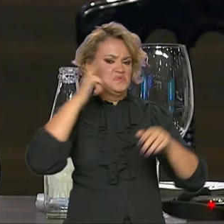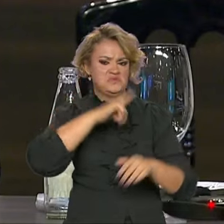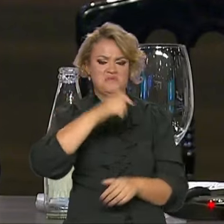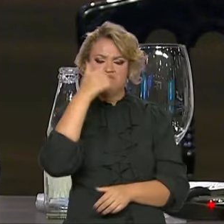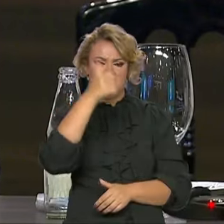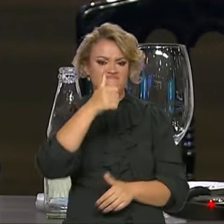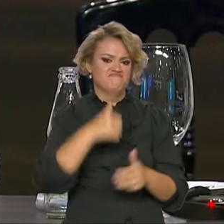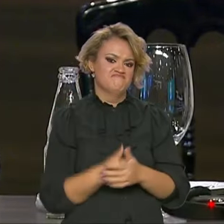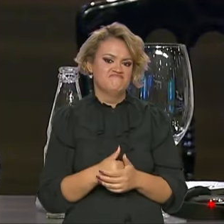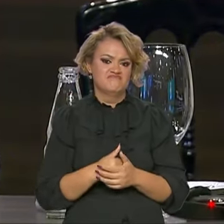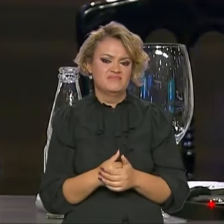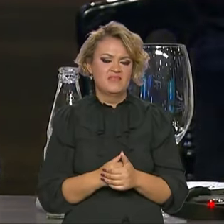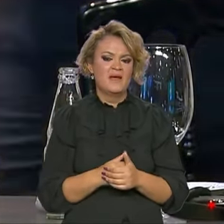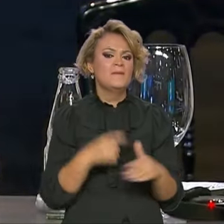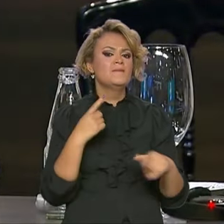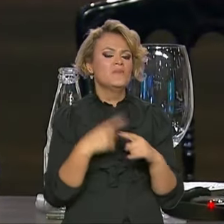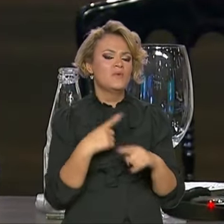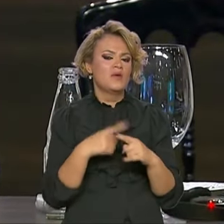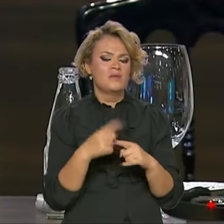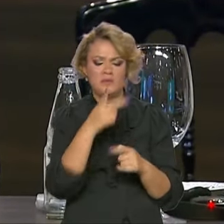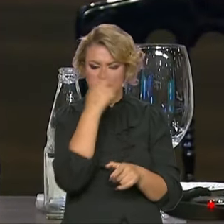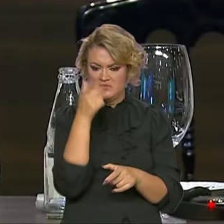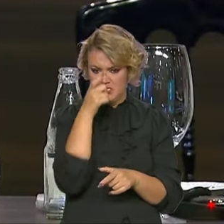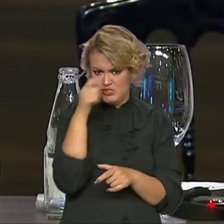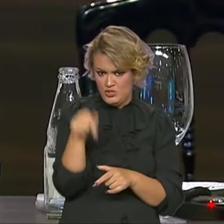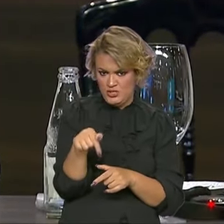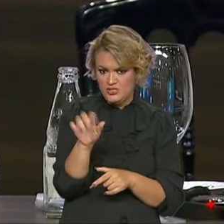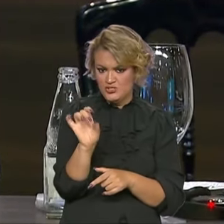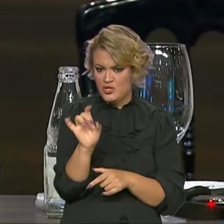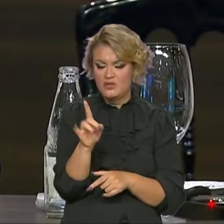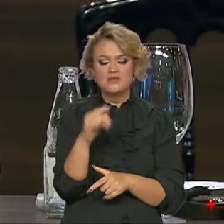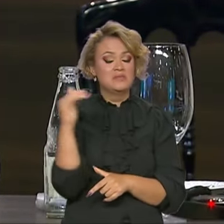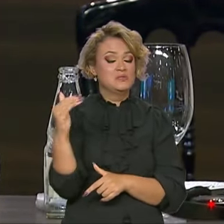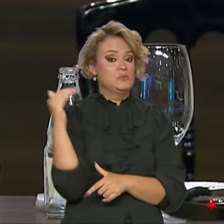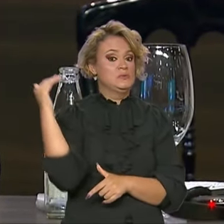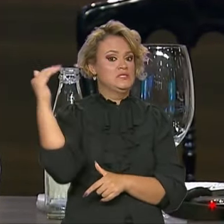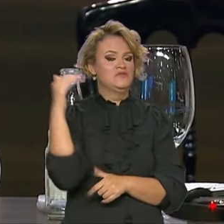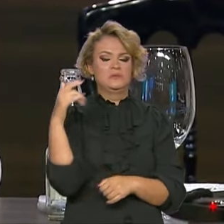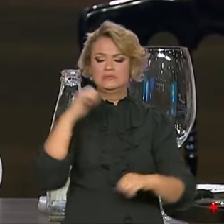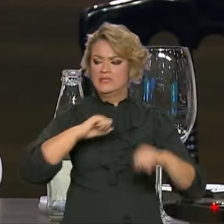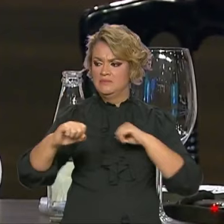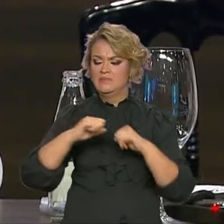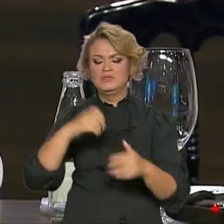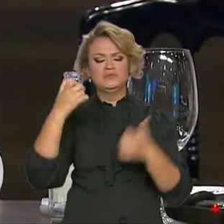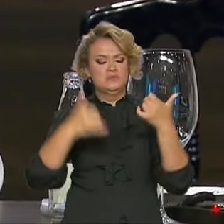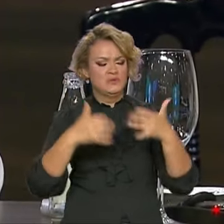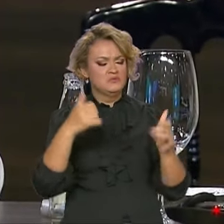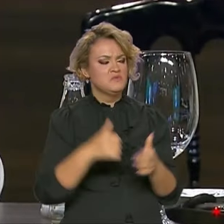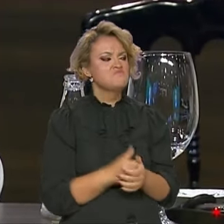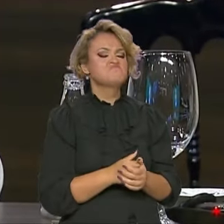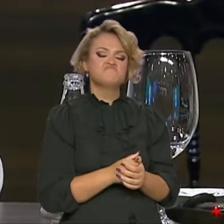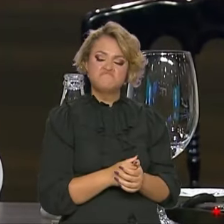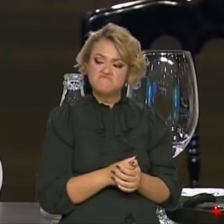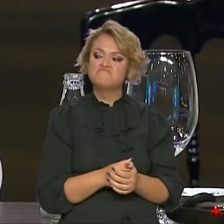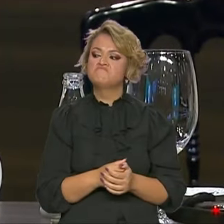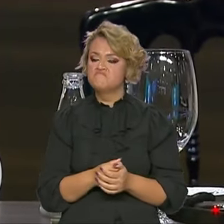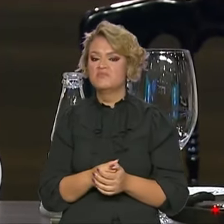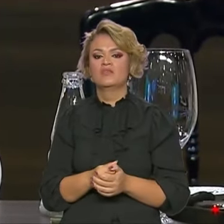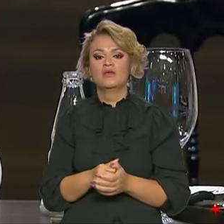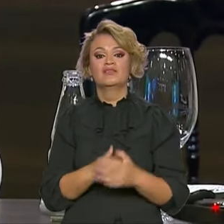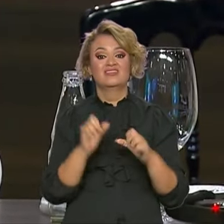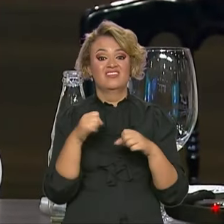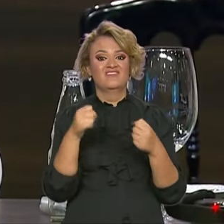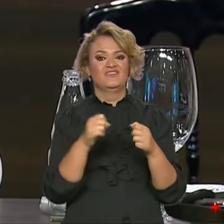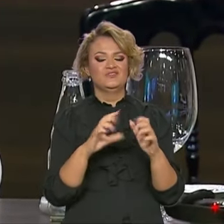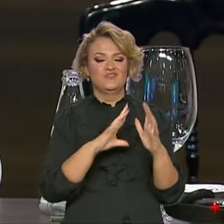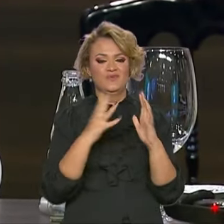sucesso, não apenas pelo seu público, mas pelo altíssimo nível dos debates produzidos em defesa da floresta